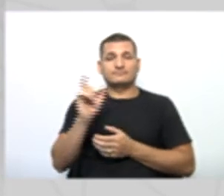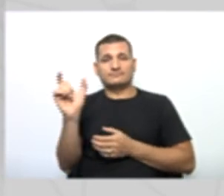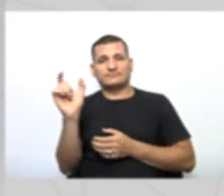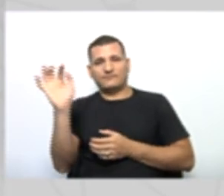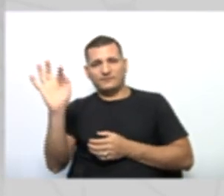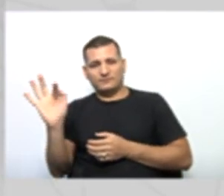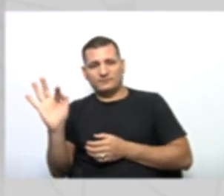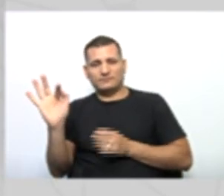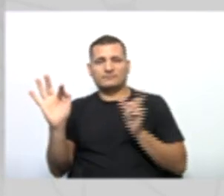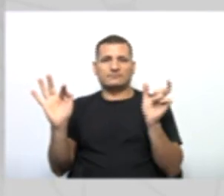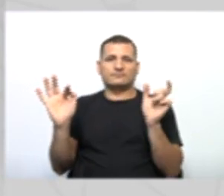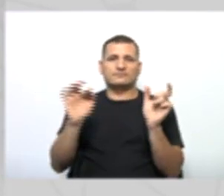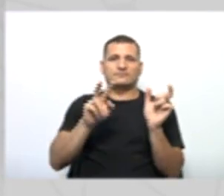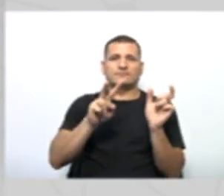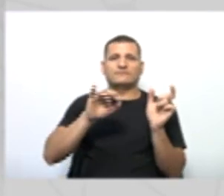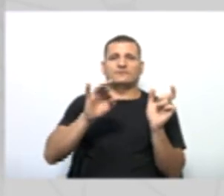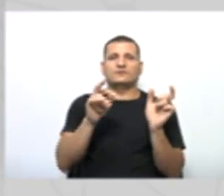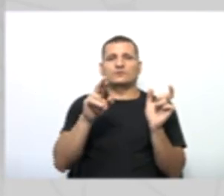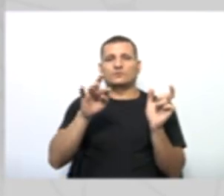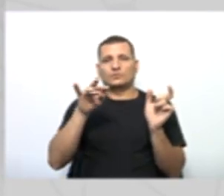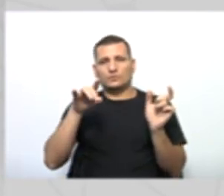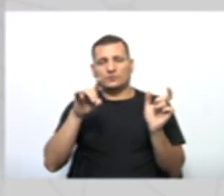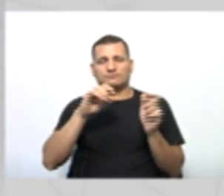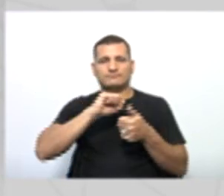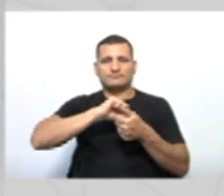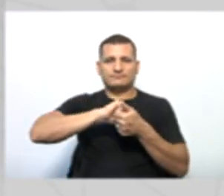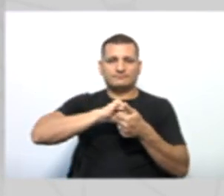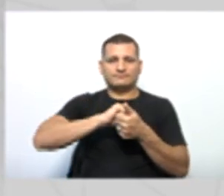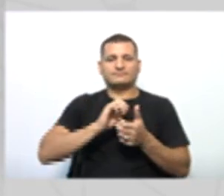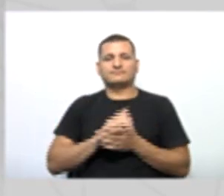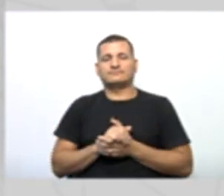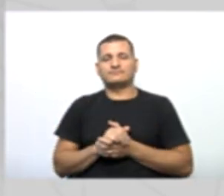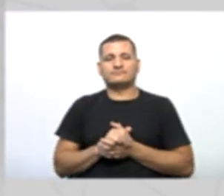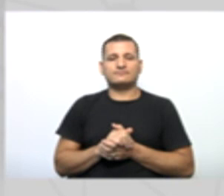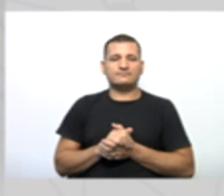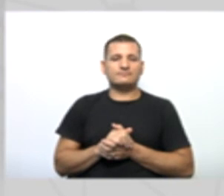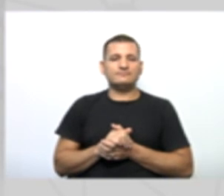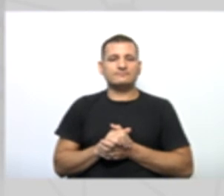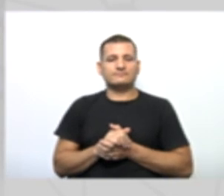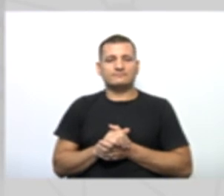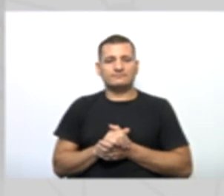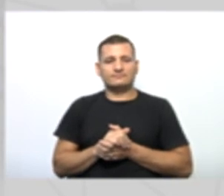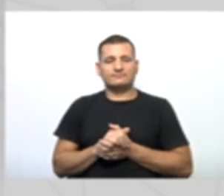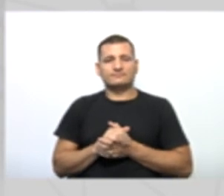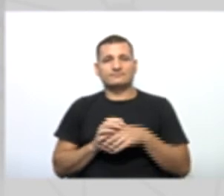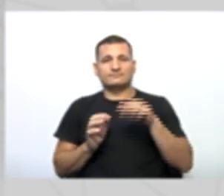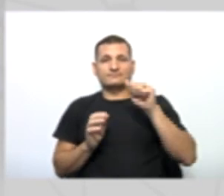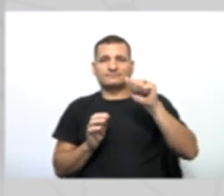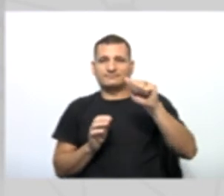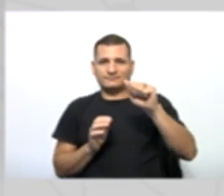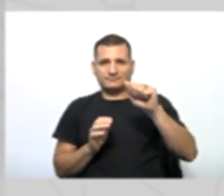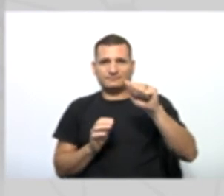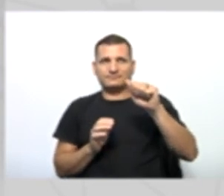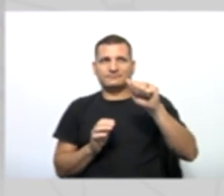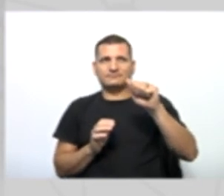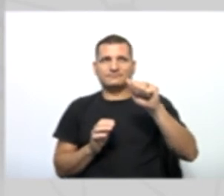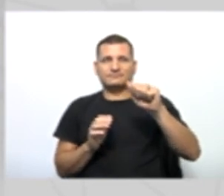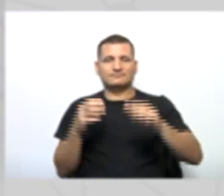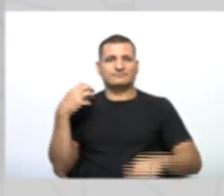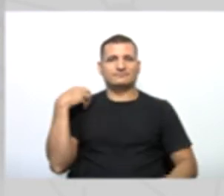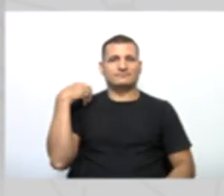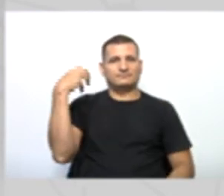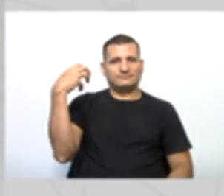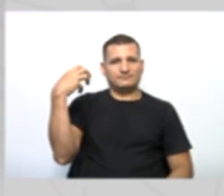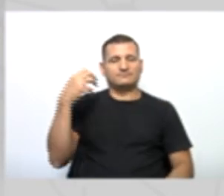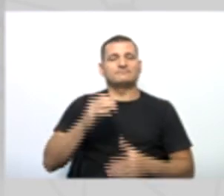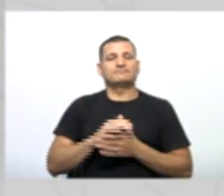e virtude. Virtudes. Então, quem que a gente vai falar agora? Essa daqui dá para matar até de olhos fechados, gente. Pode marcar o A de Aristóteles aí sem medo